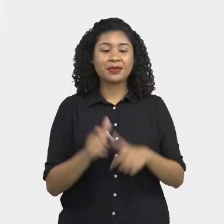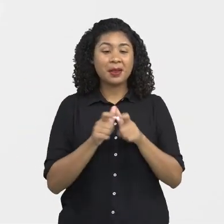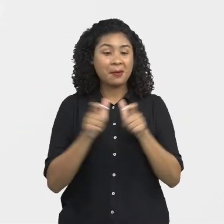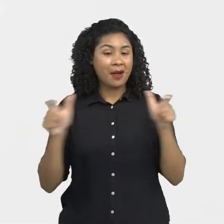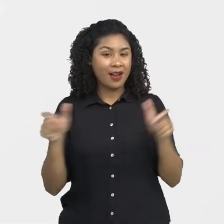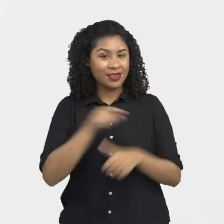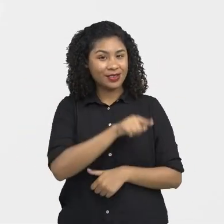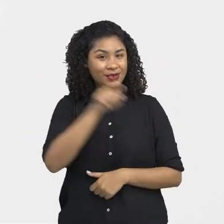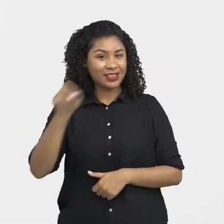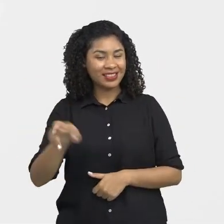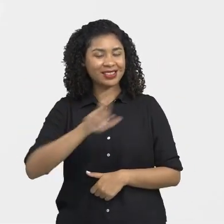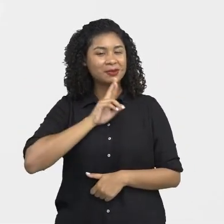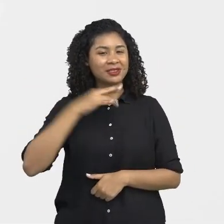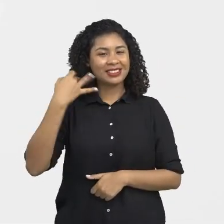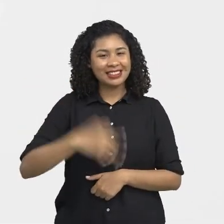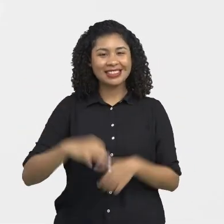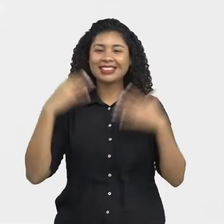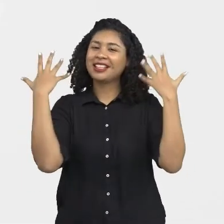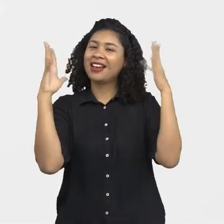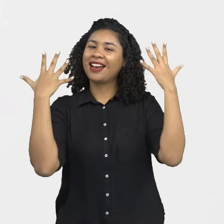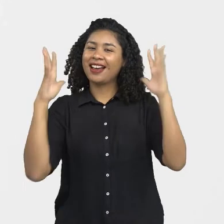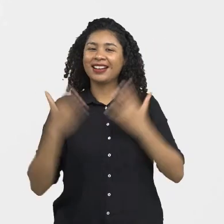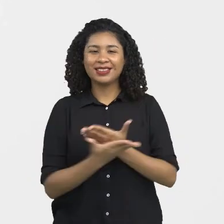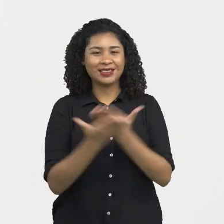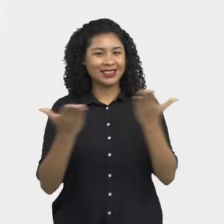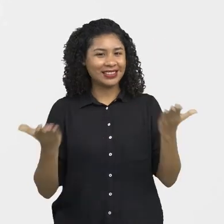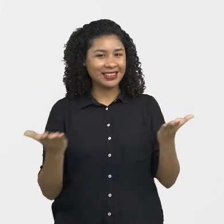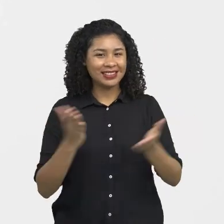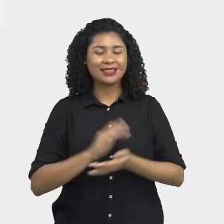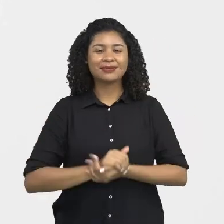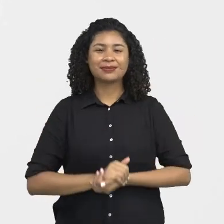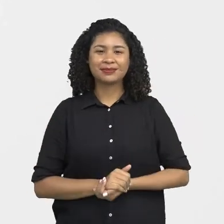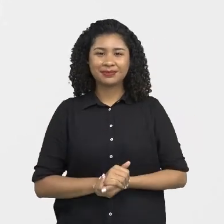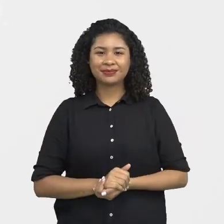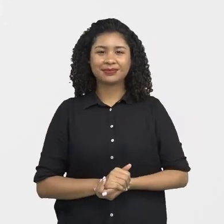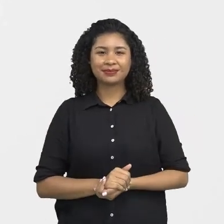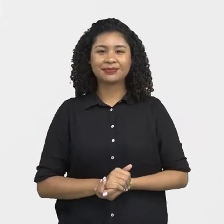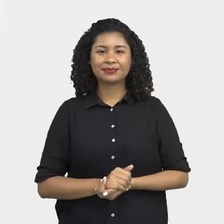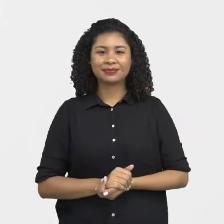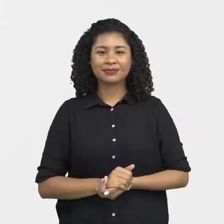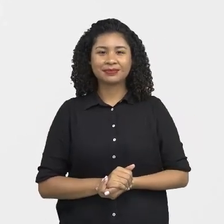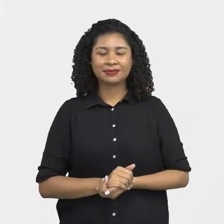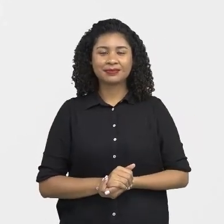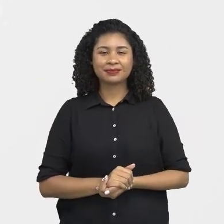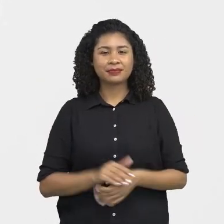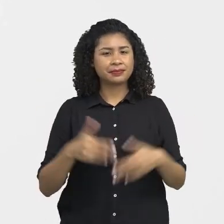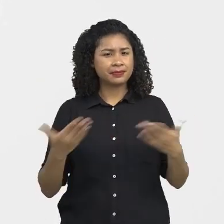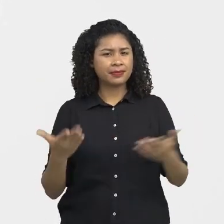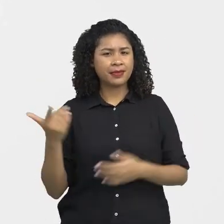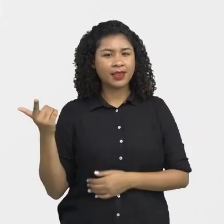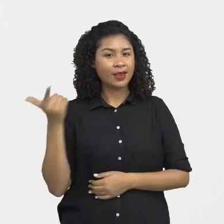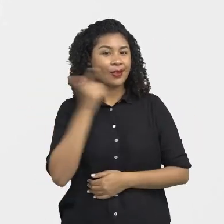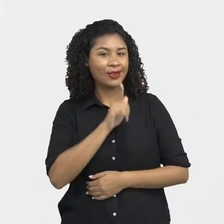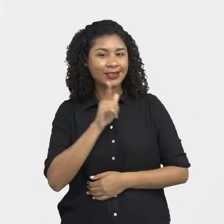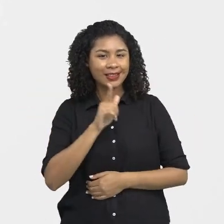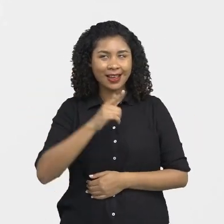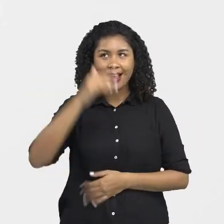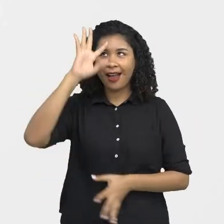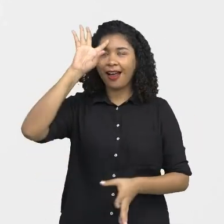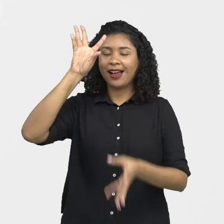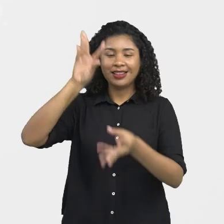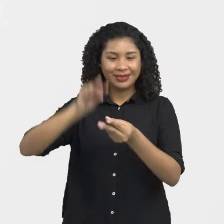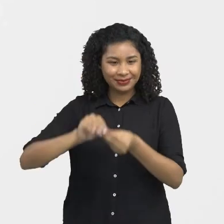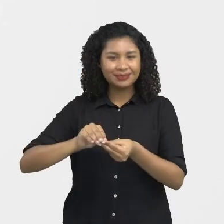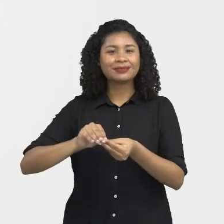aí acertou a alternativa, parabéns aos nossos alunos. Aí a gente conseguiu, né, fazer essa associação. O